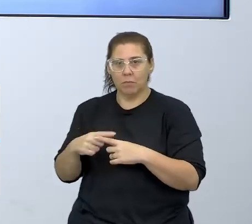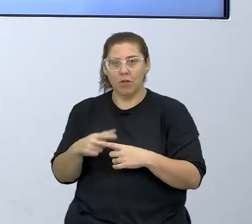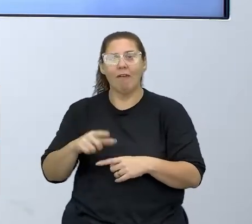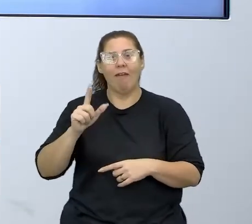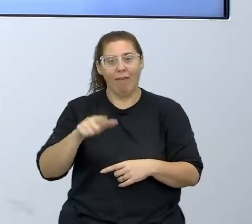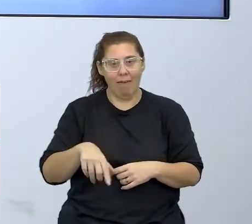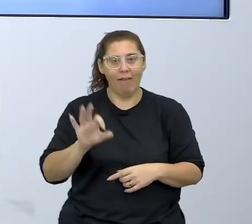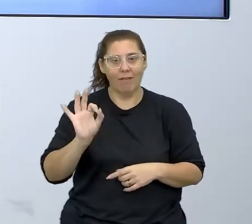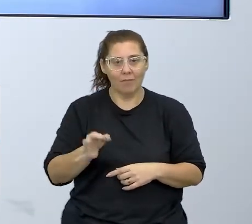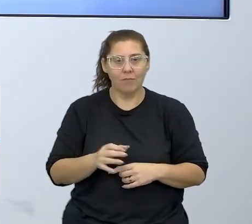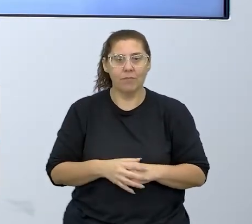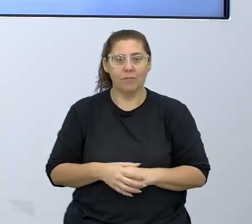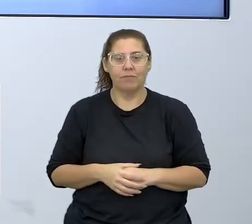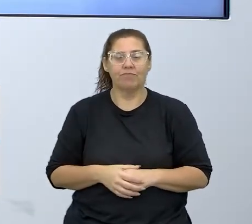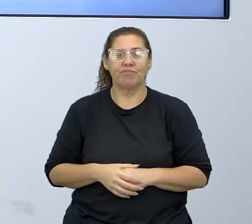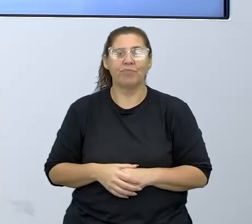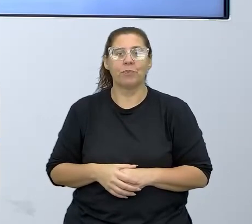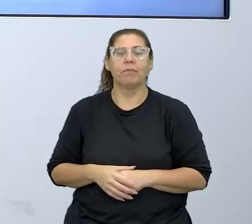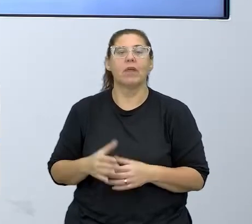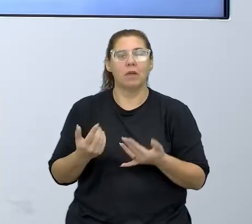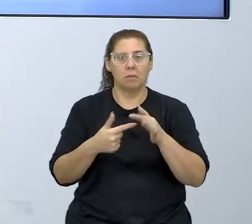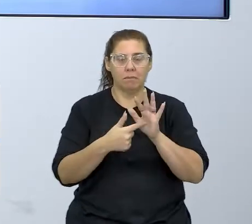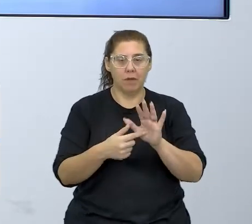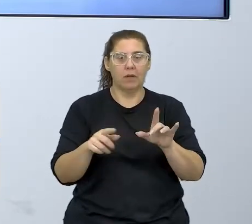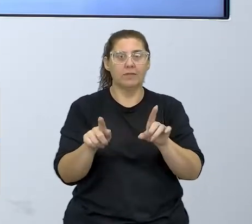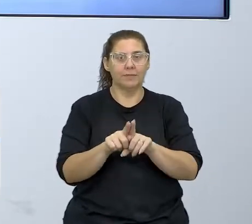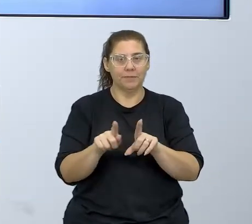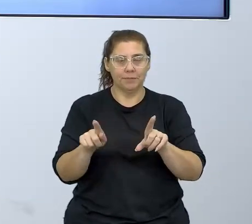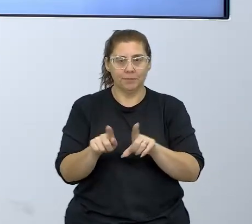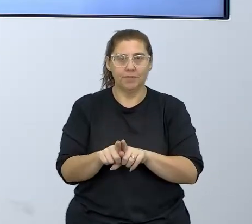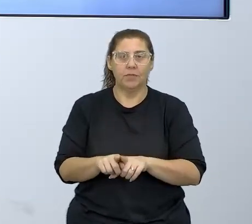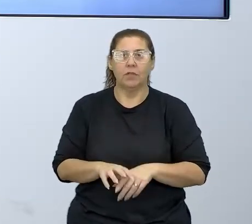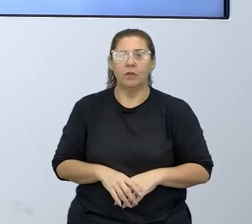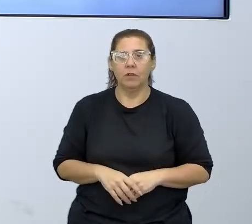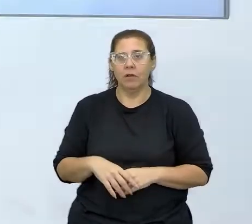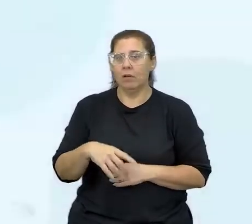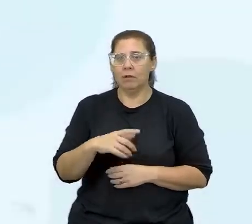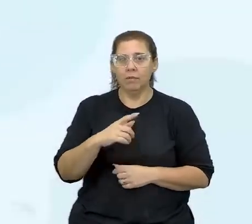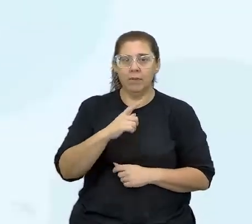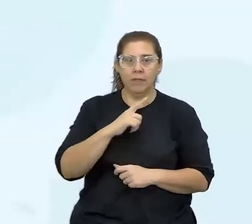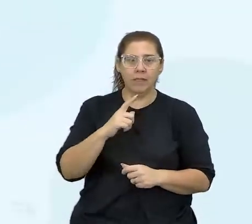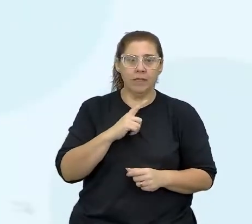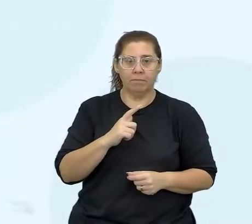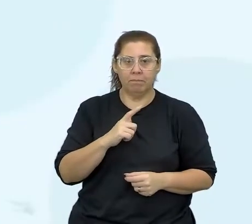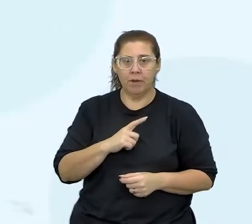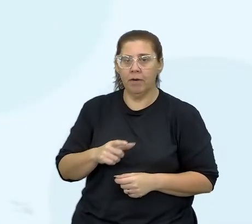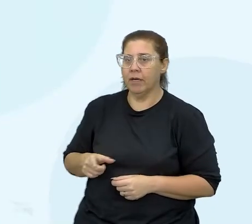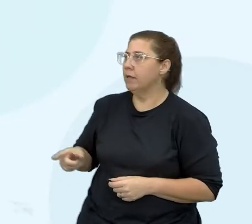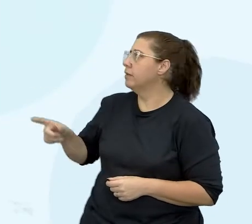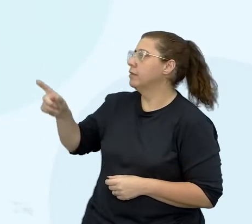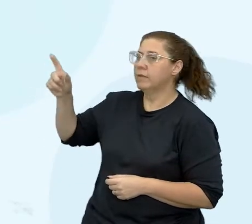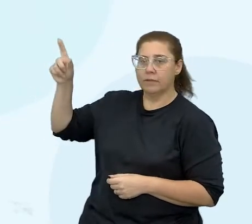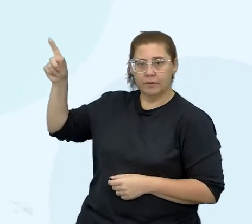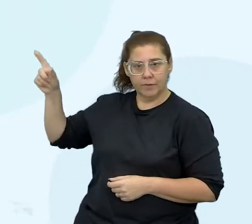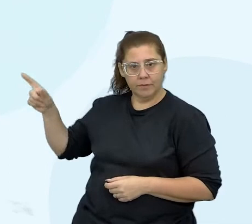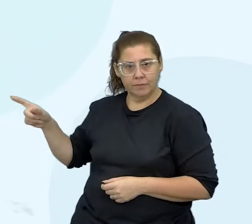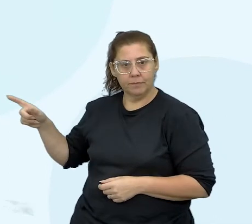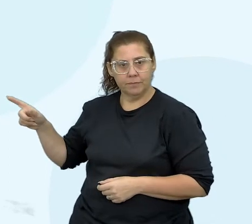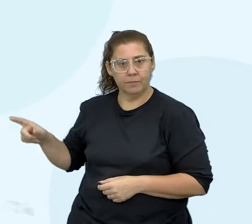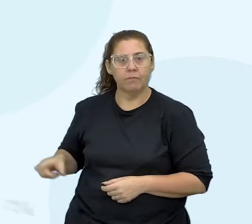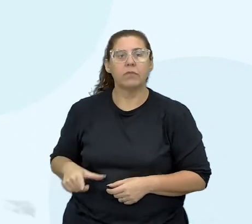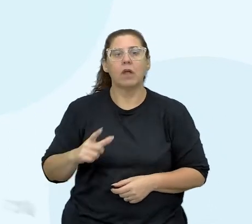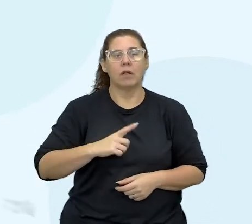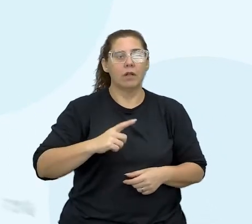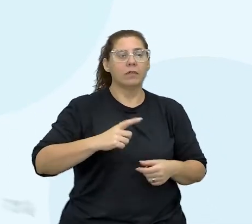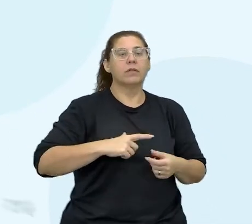faz sentido. E aí, ele traz também essa questão de que a necessidade, ela é hierárquica, então, obviamente, que